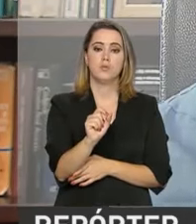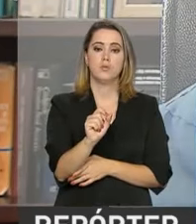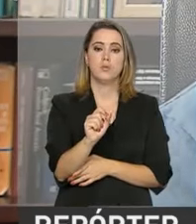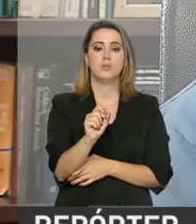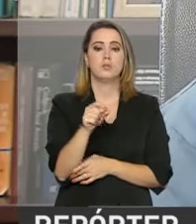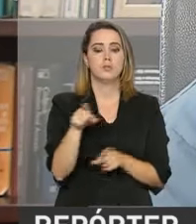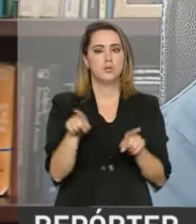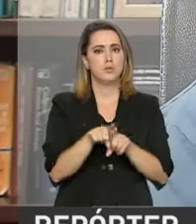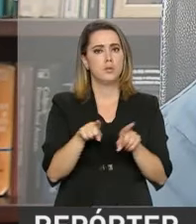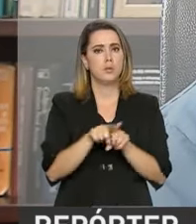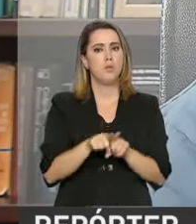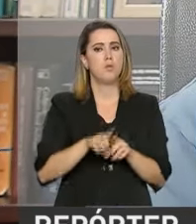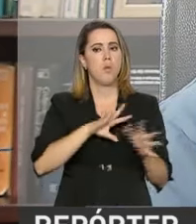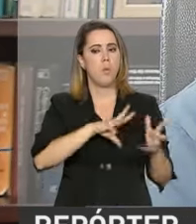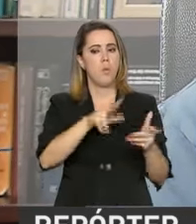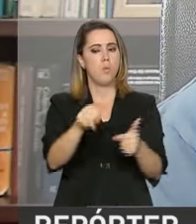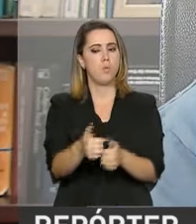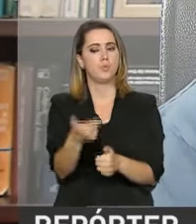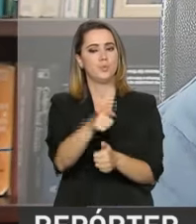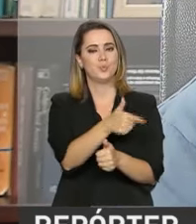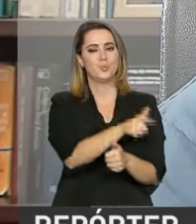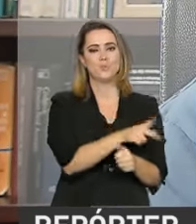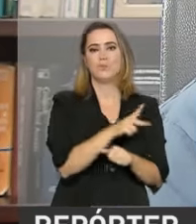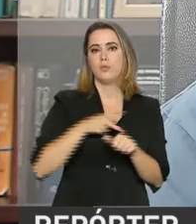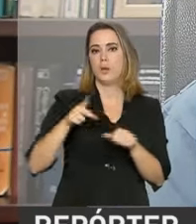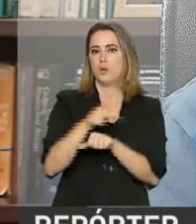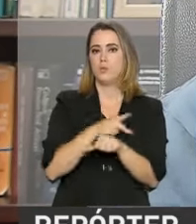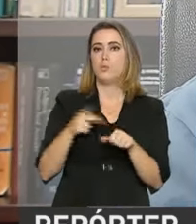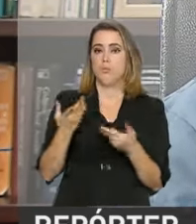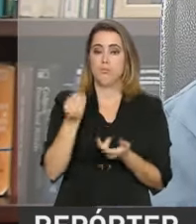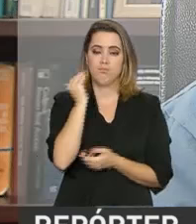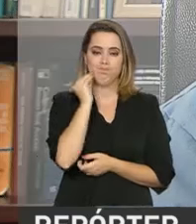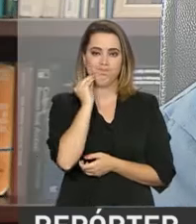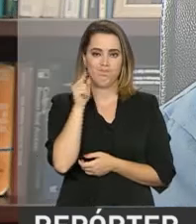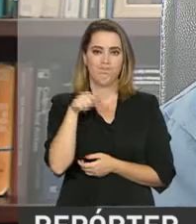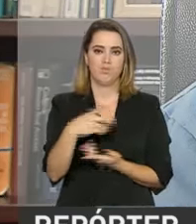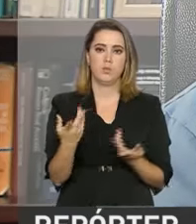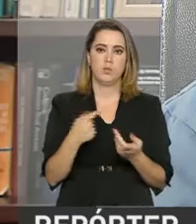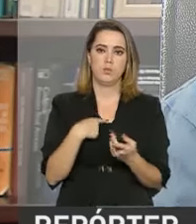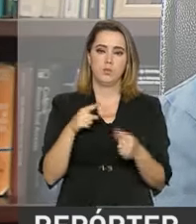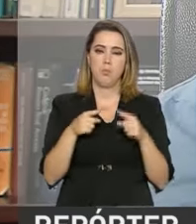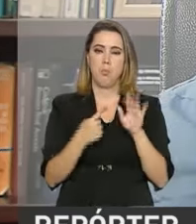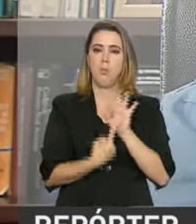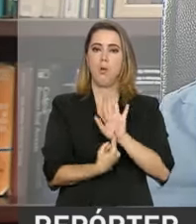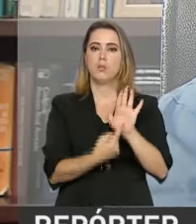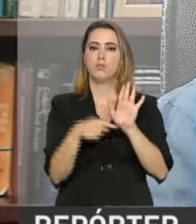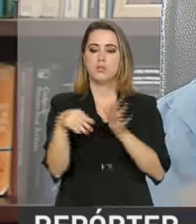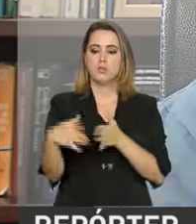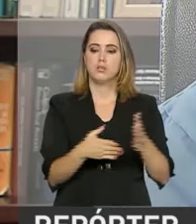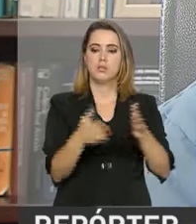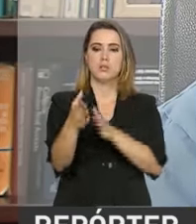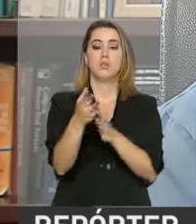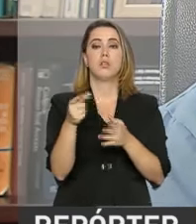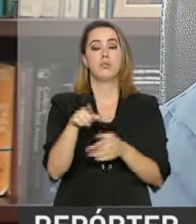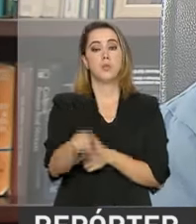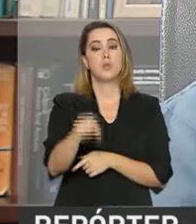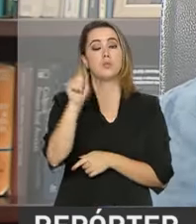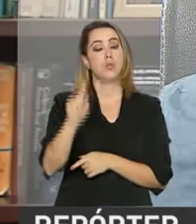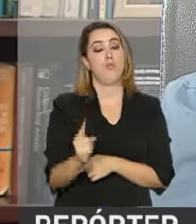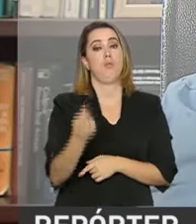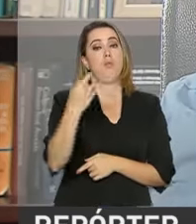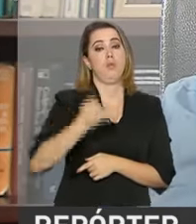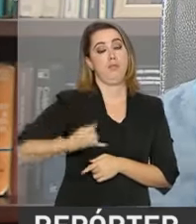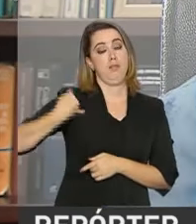a experiência internacional. E a experiência internacional aponta nesse sentido, caminhar para definir uma idade